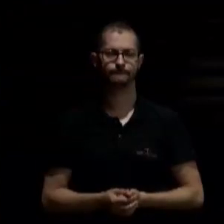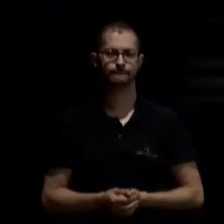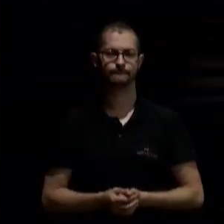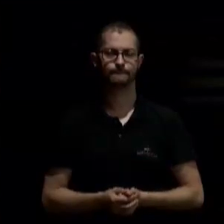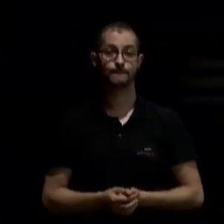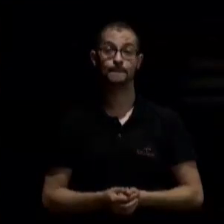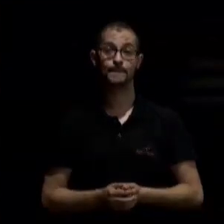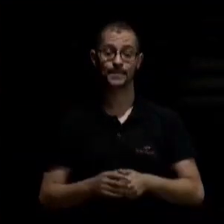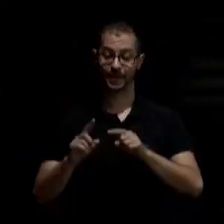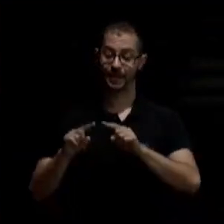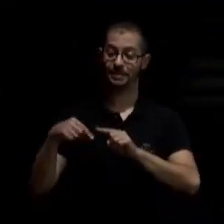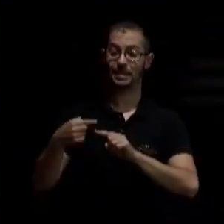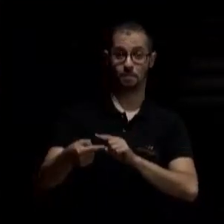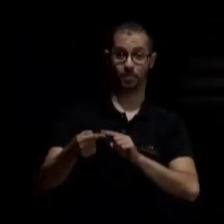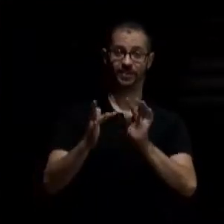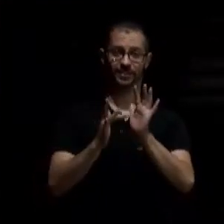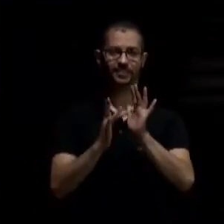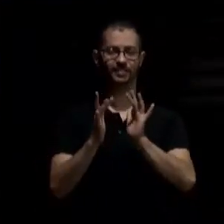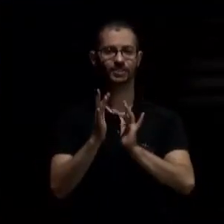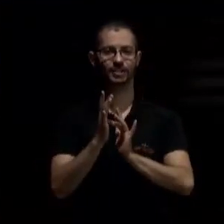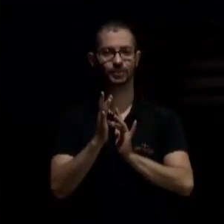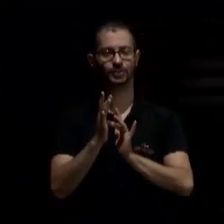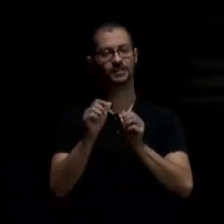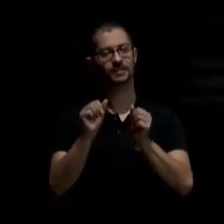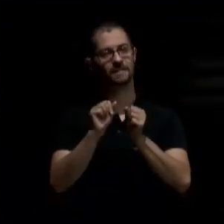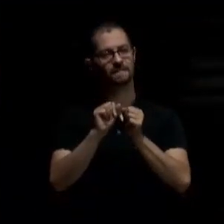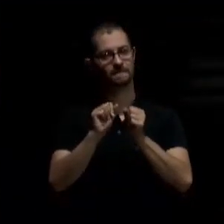Depois Jesus faz quatro